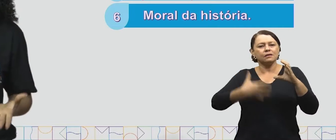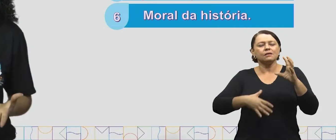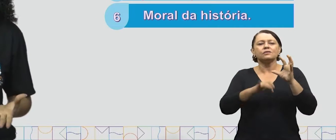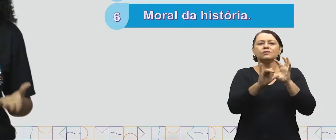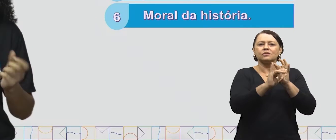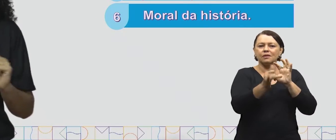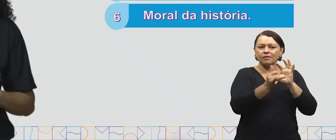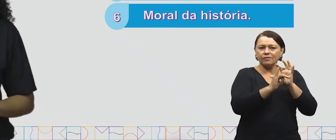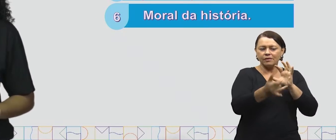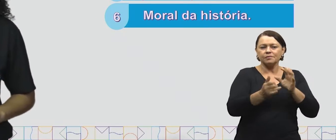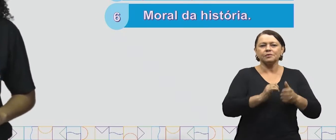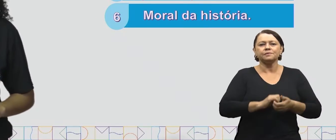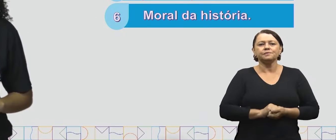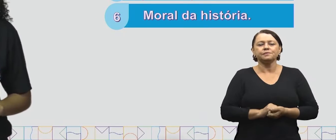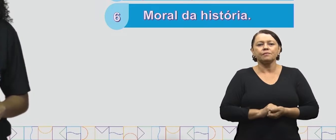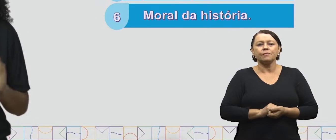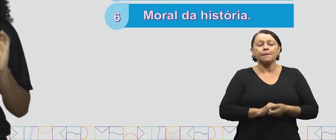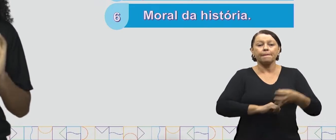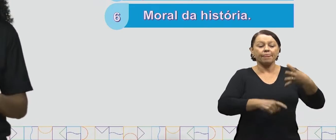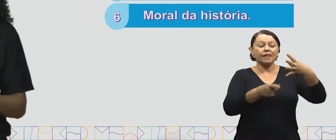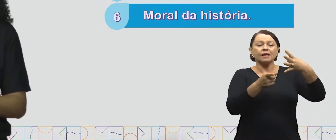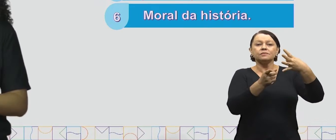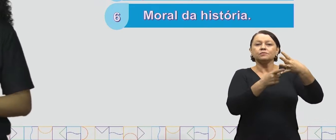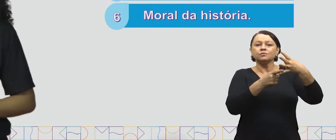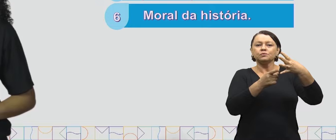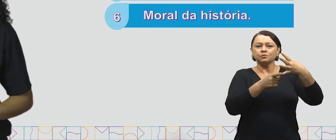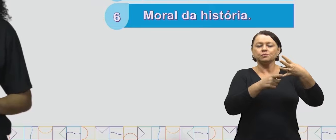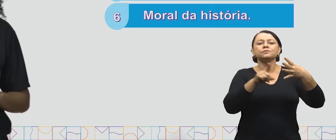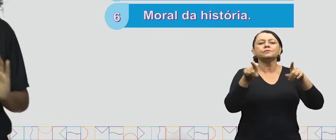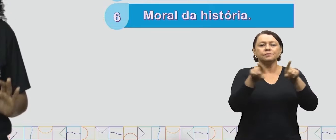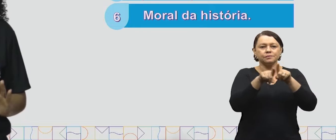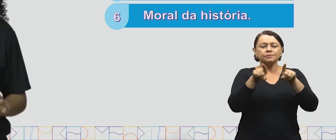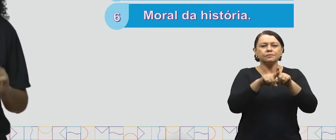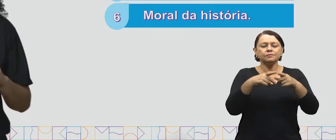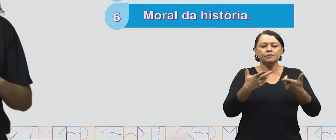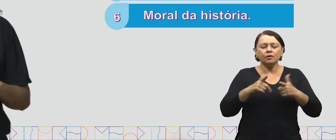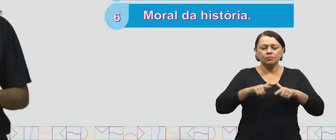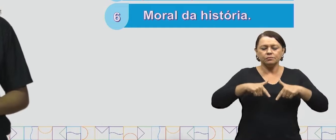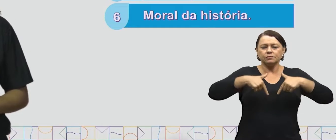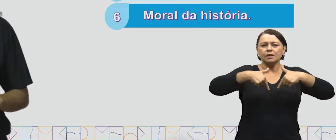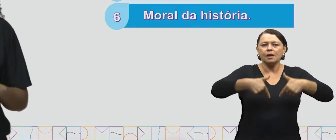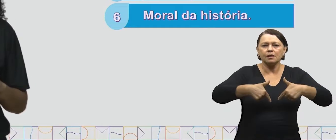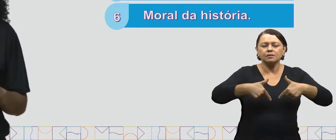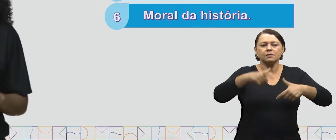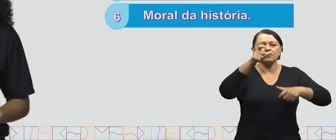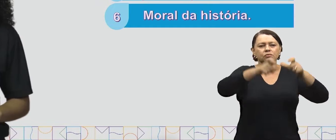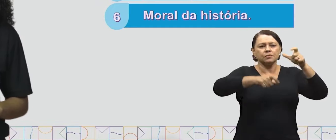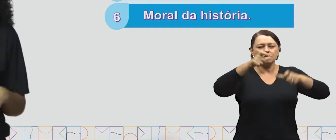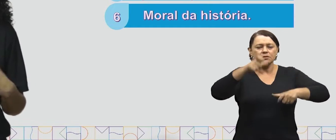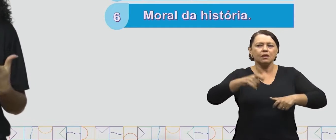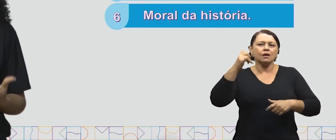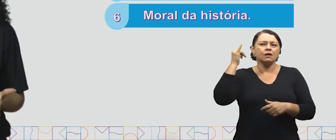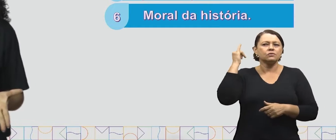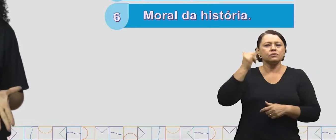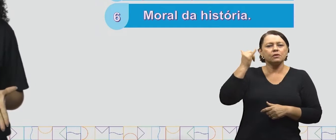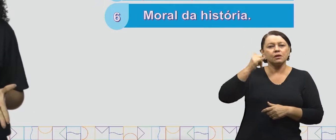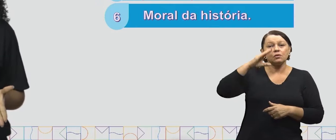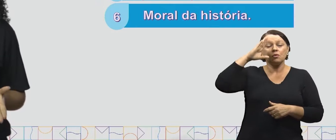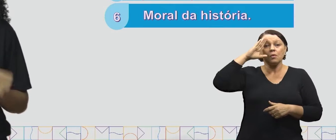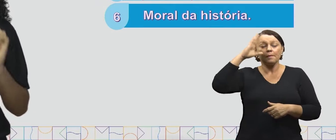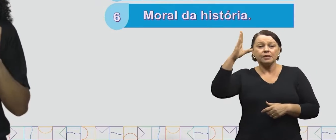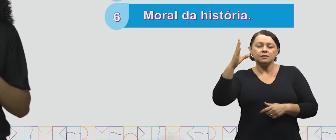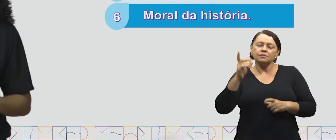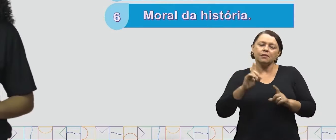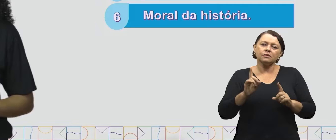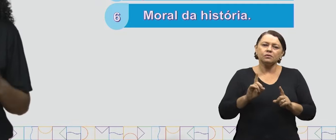quarto momento, devemos determinar as falas e ações de todos, narrador, personagens, principais ou